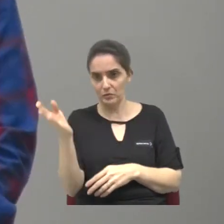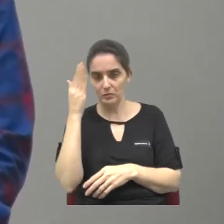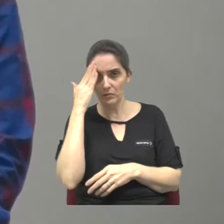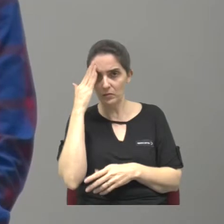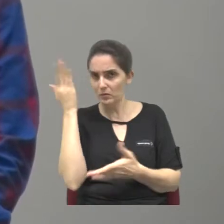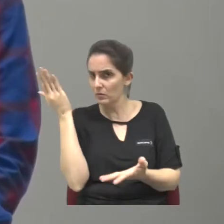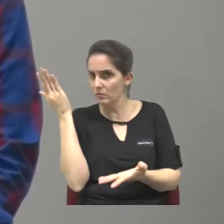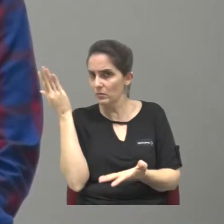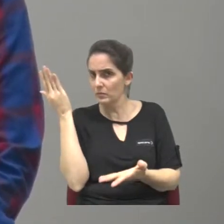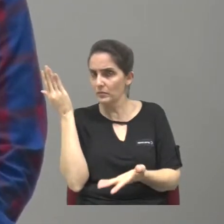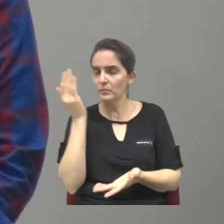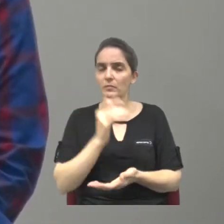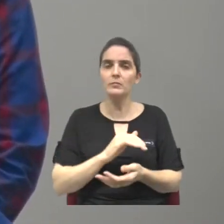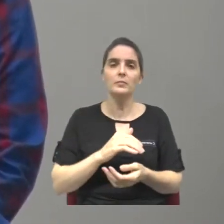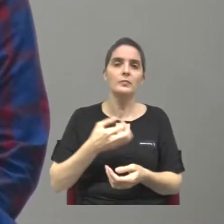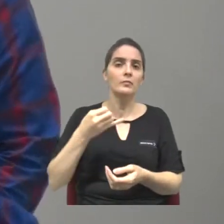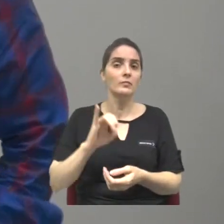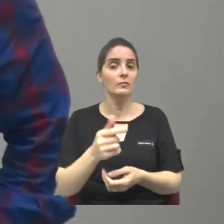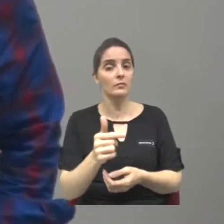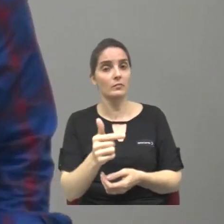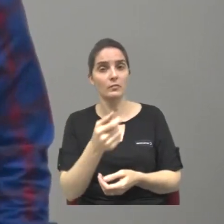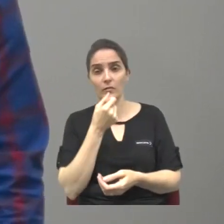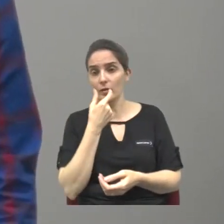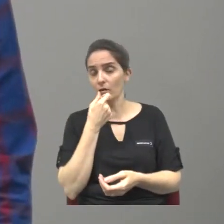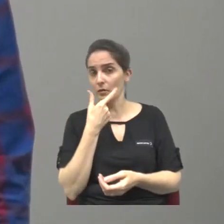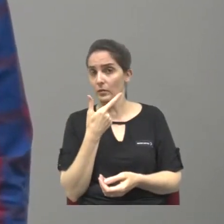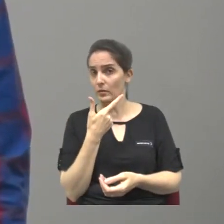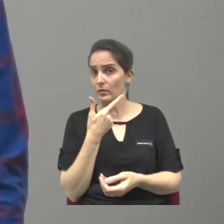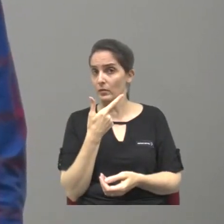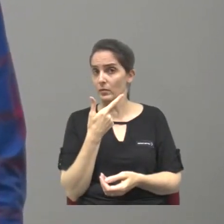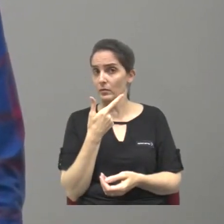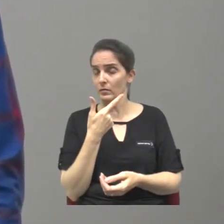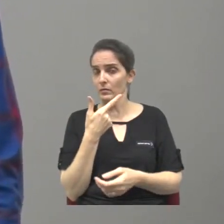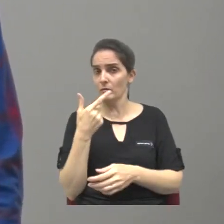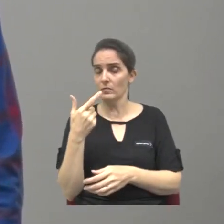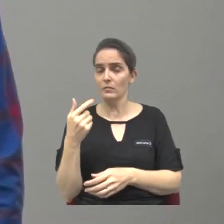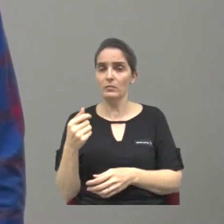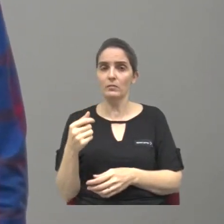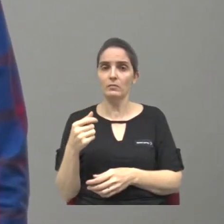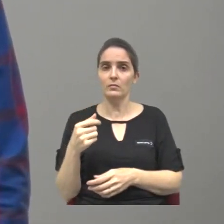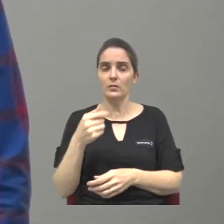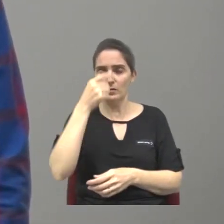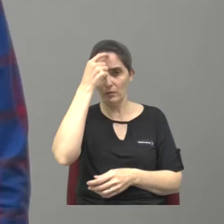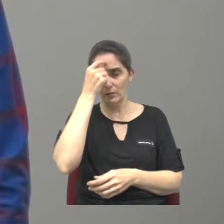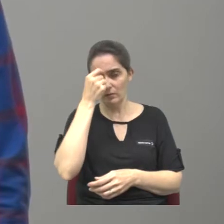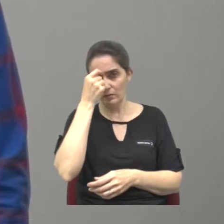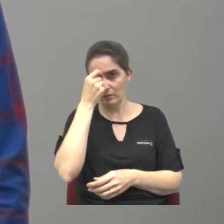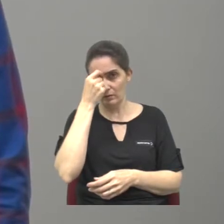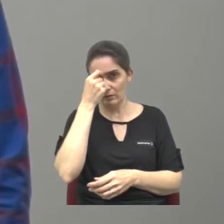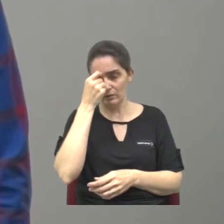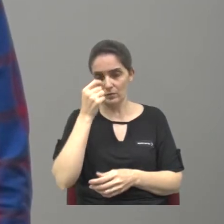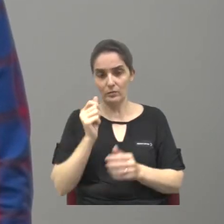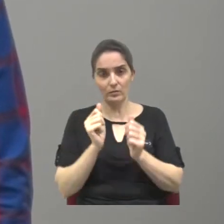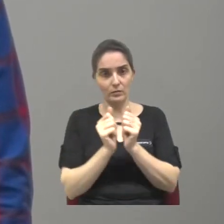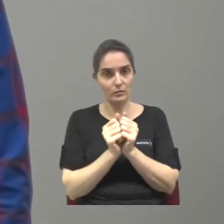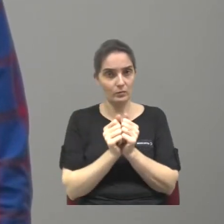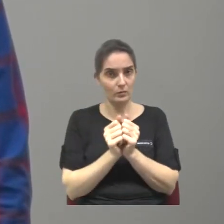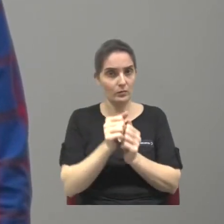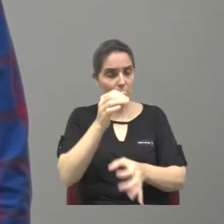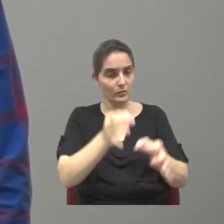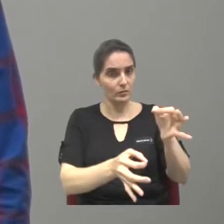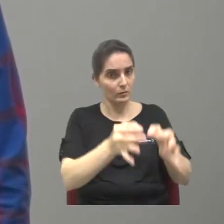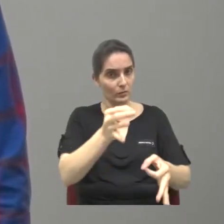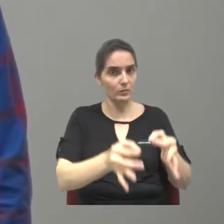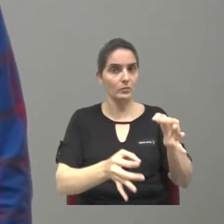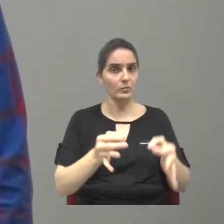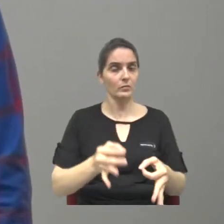se não tem o remédio na rede e eu entro através da Defensoria Pública com judicialização em cima dessa